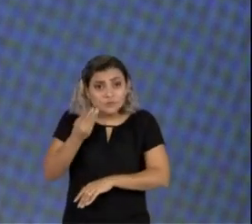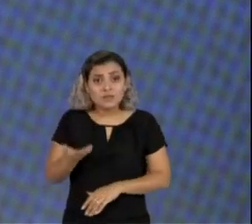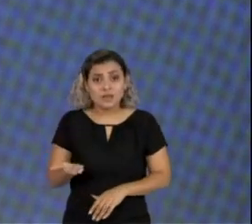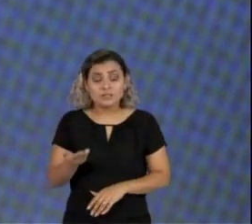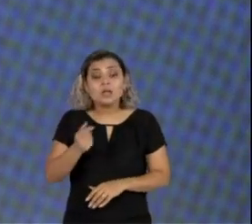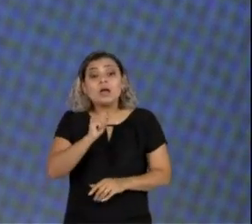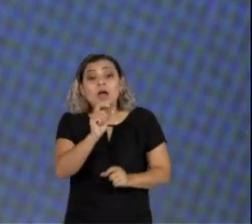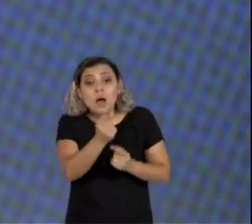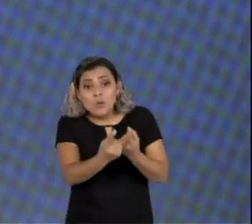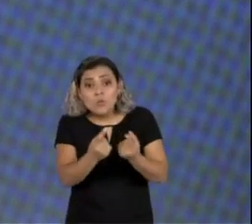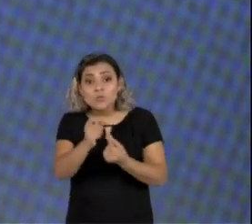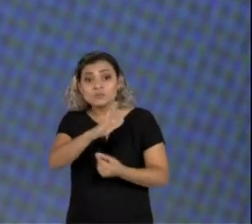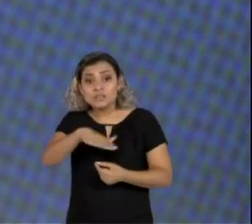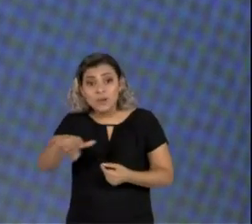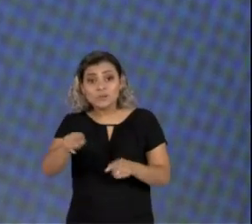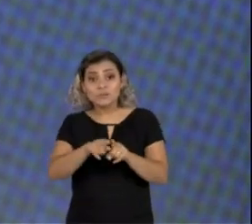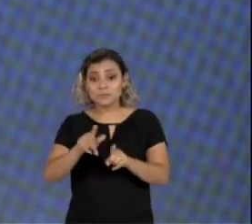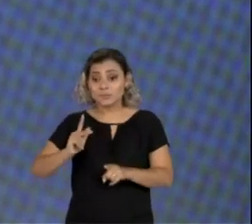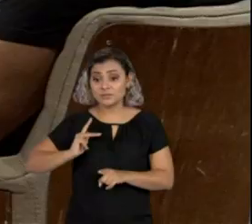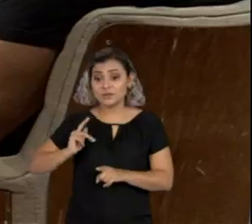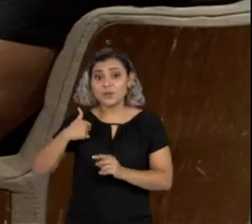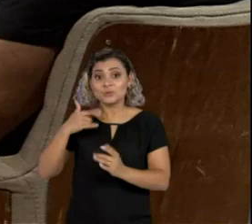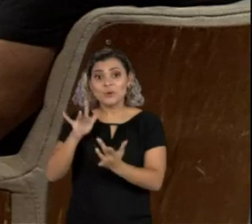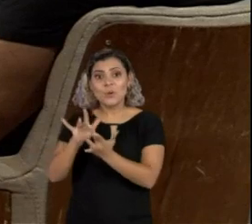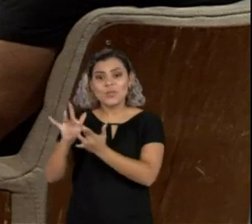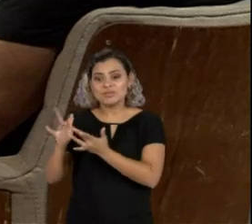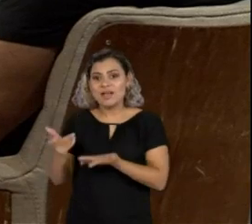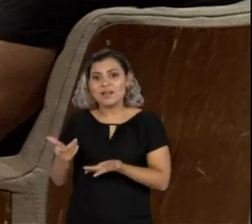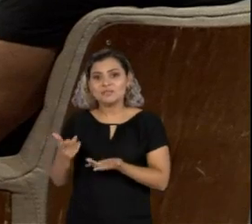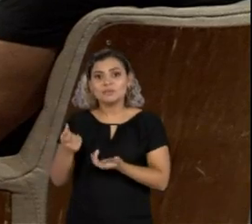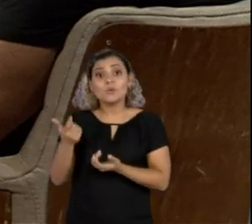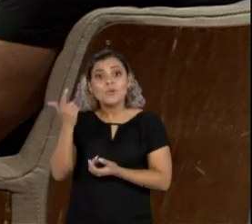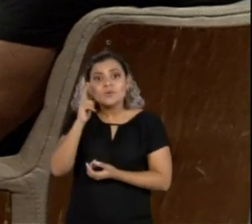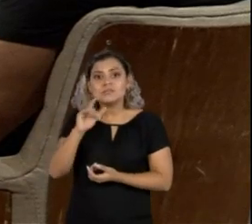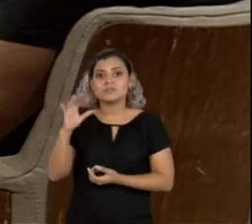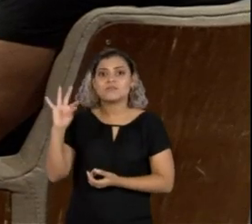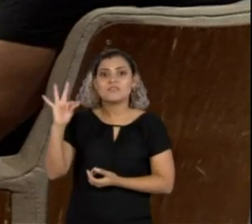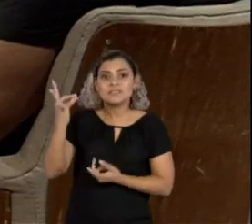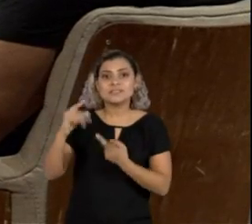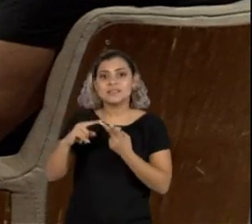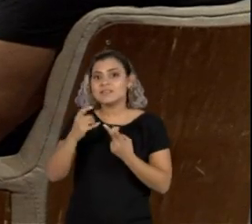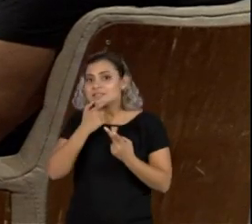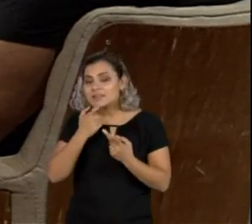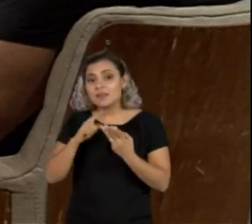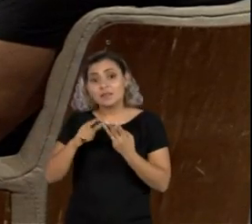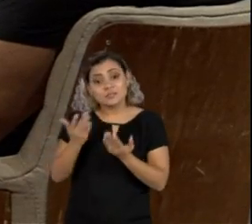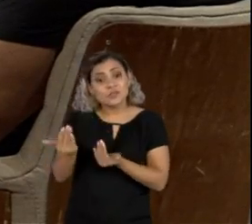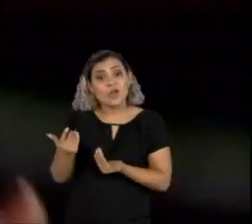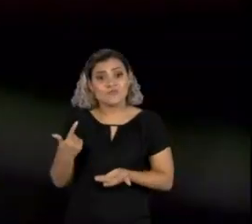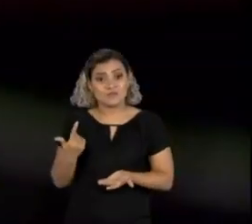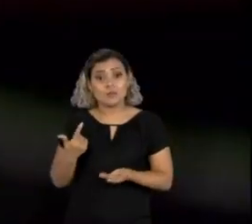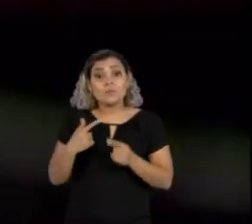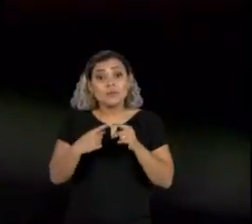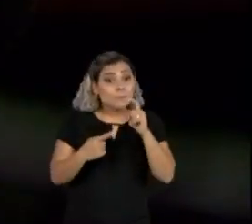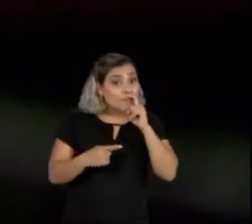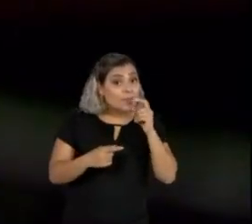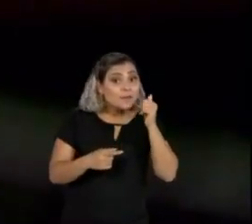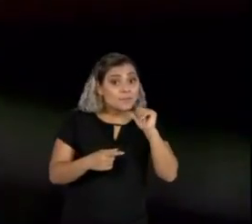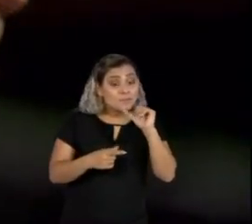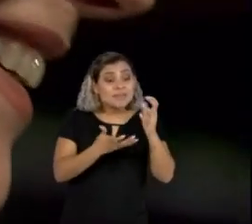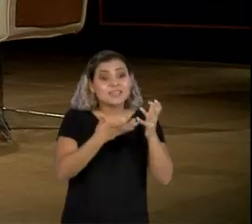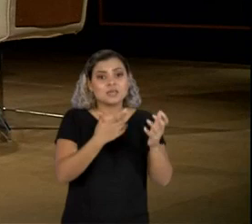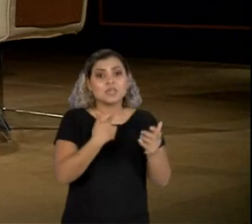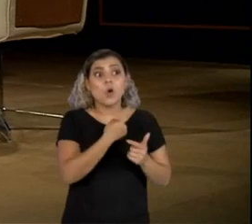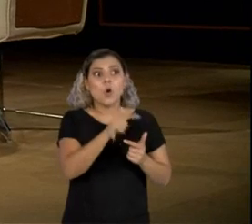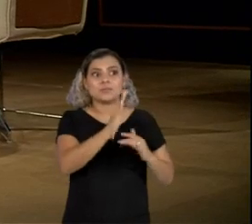alunos que também são professores particulares, então eu pude começar a aprender a falar francês, inglês muito cedo. Meus pais queriam que eu fizesse qualquer